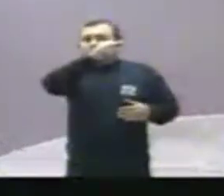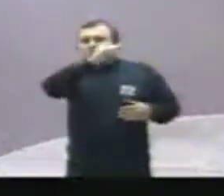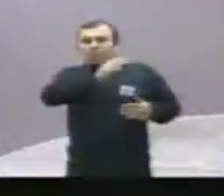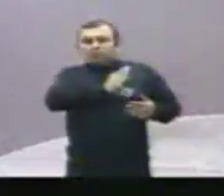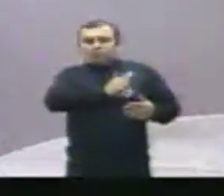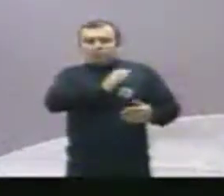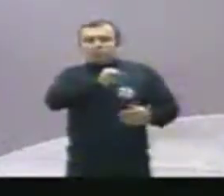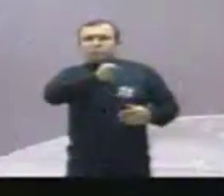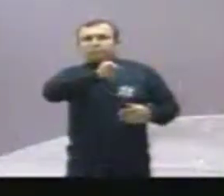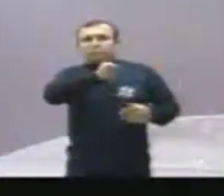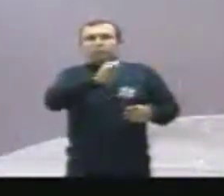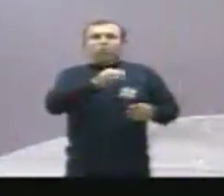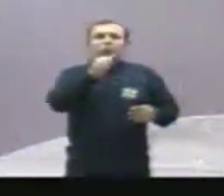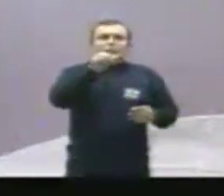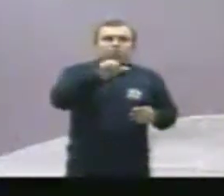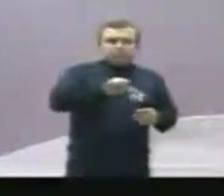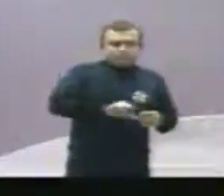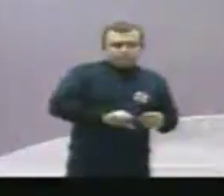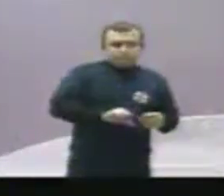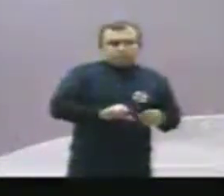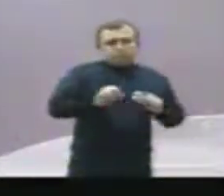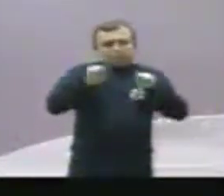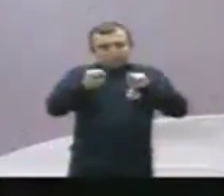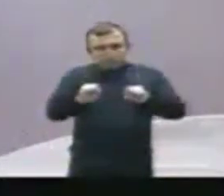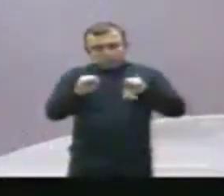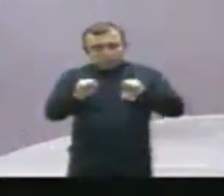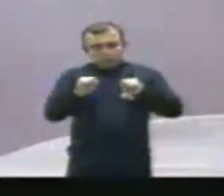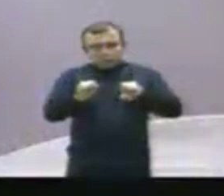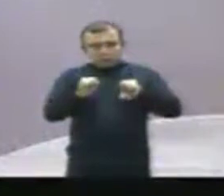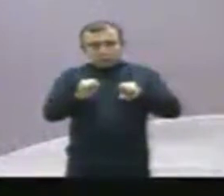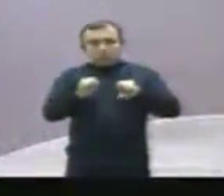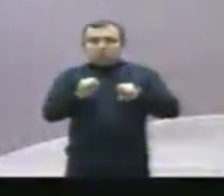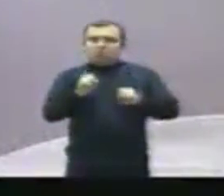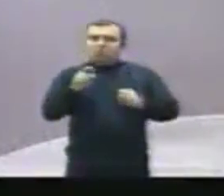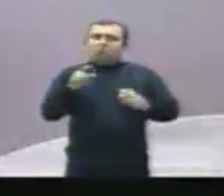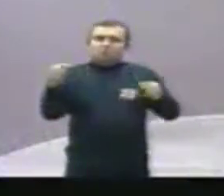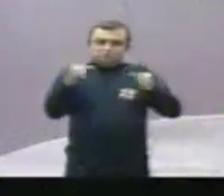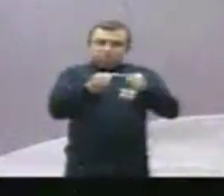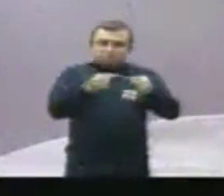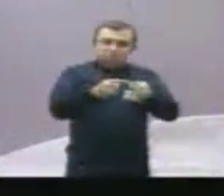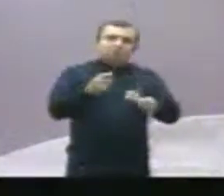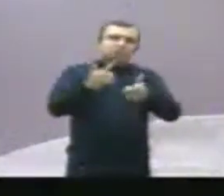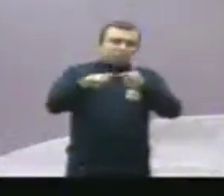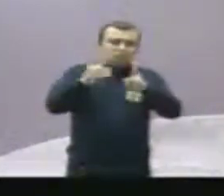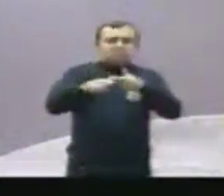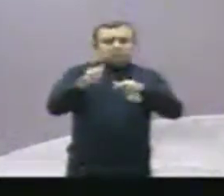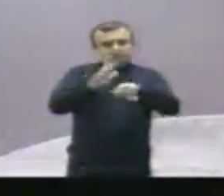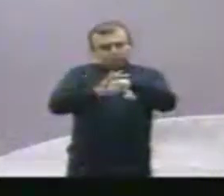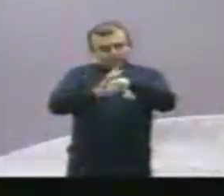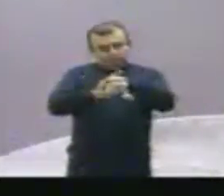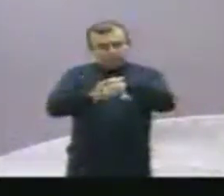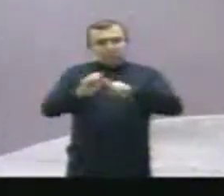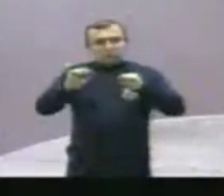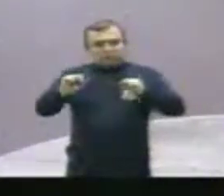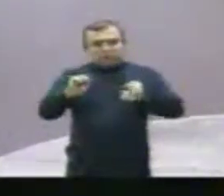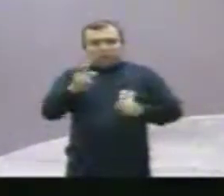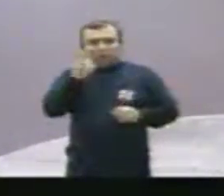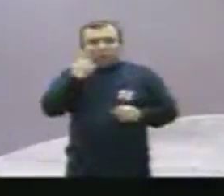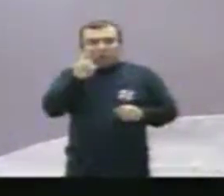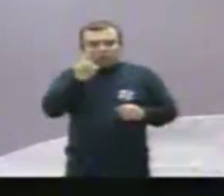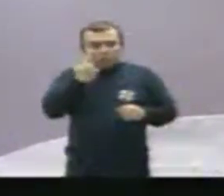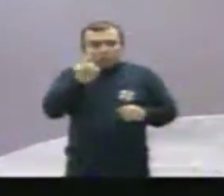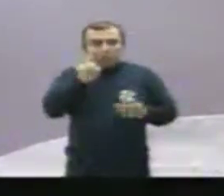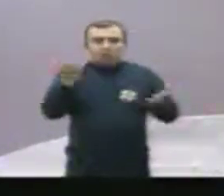muito para baixo, isso pode indicar, sim, uma doença cardíaca. Nós vamos verificar agora quais são